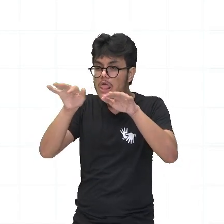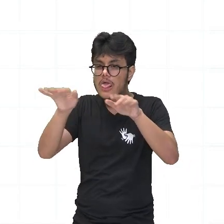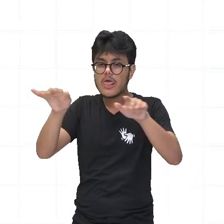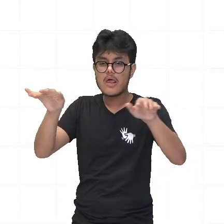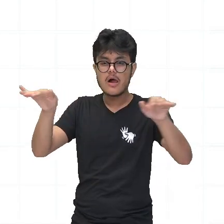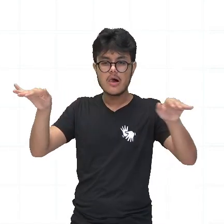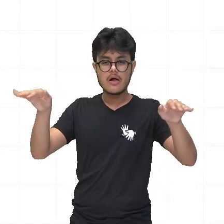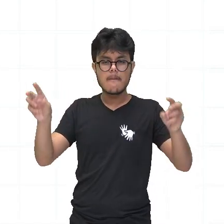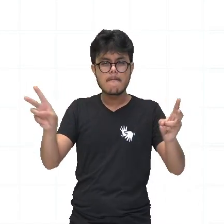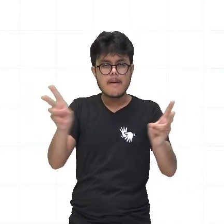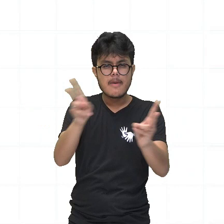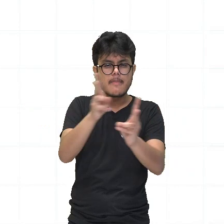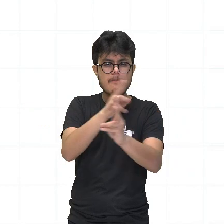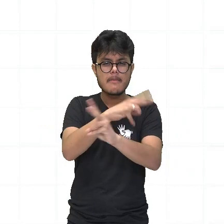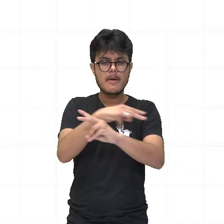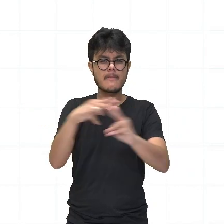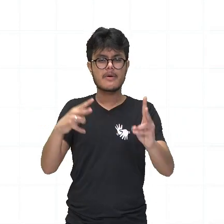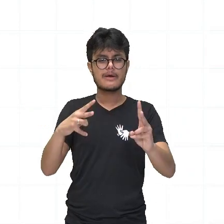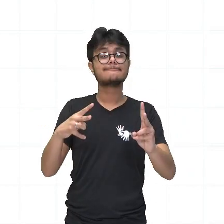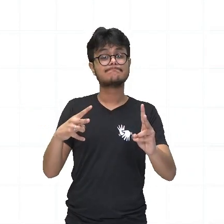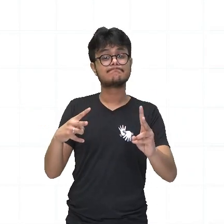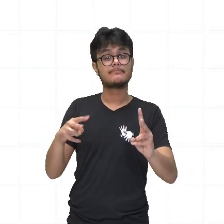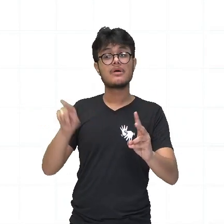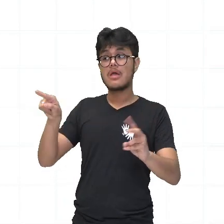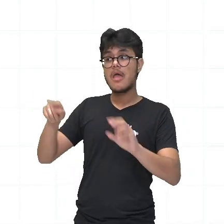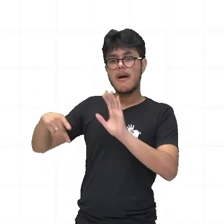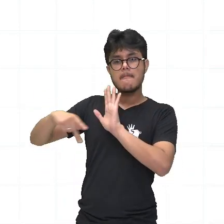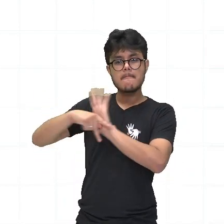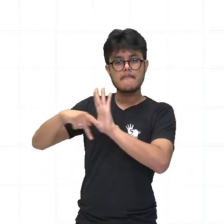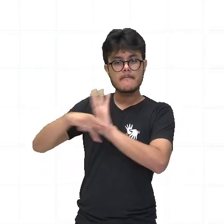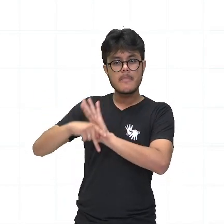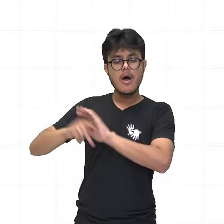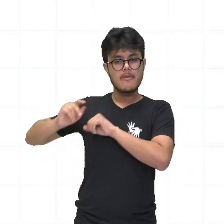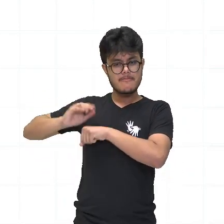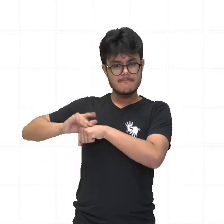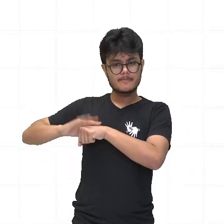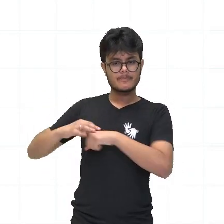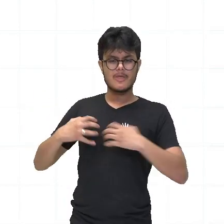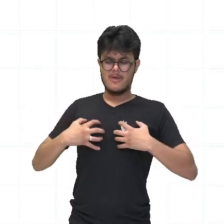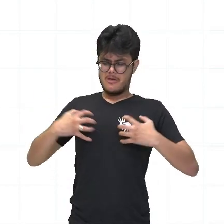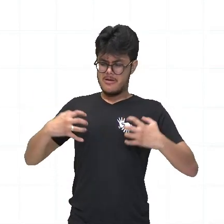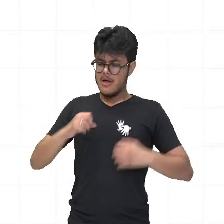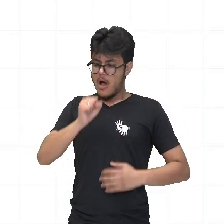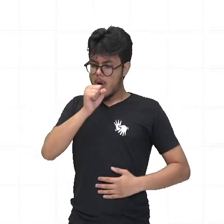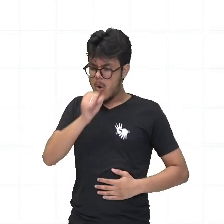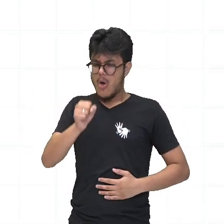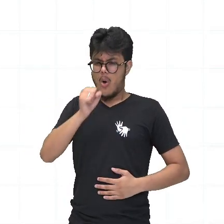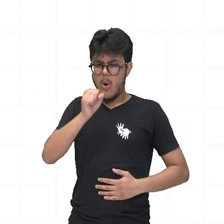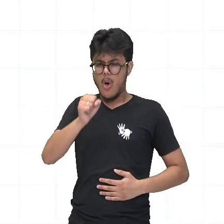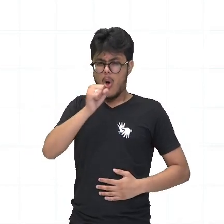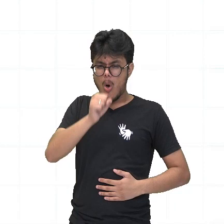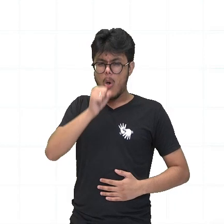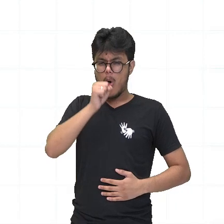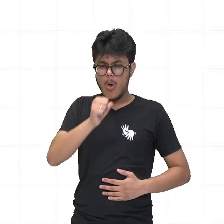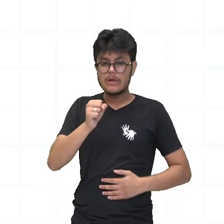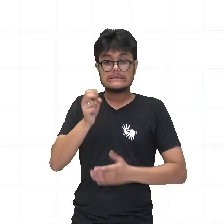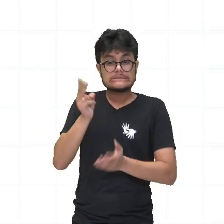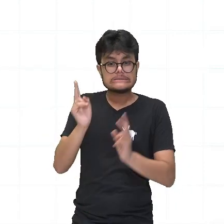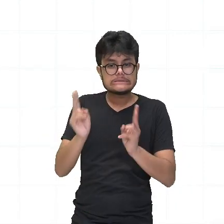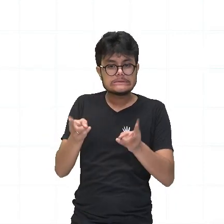da tuberculose, ela é persistente e aí ela pode